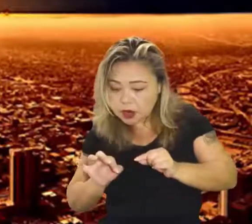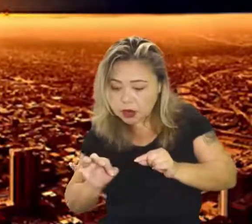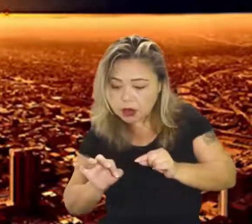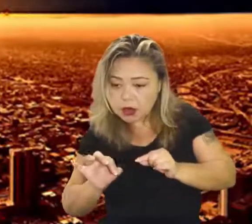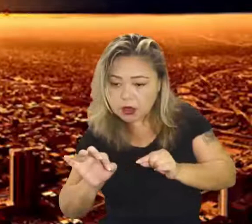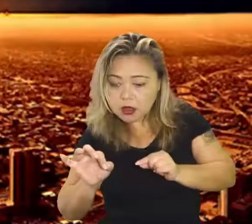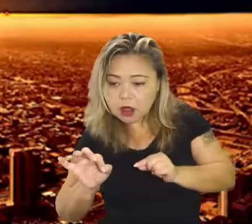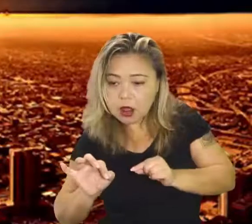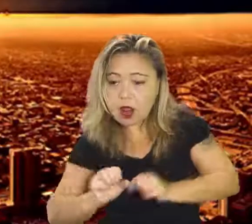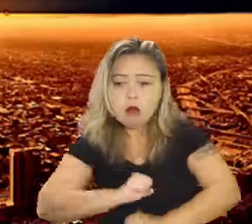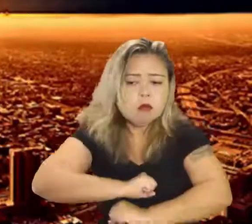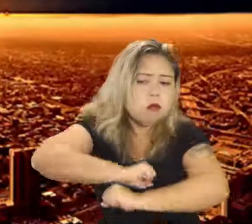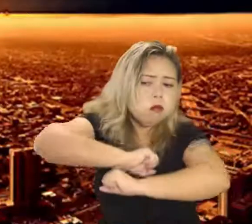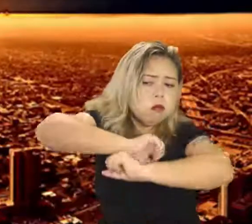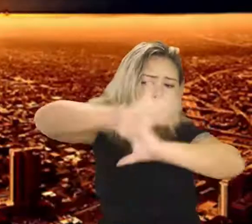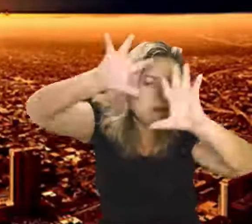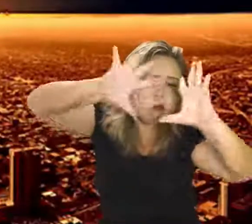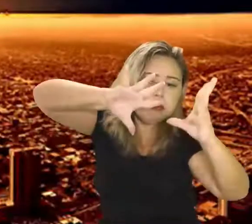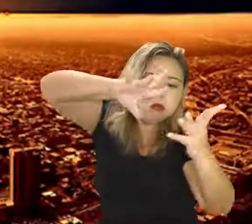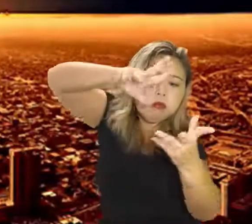acabar com tudo no mundo.